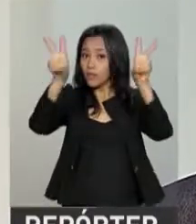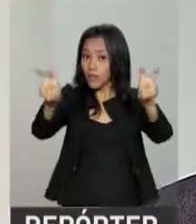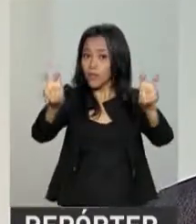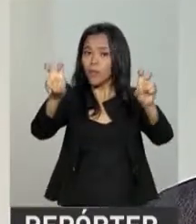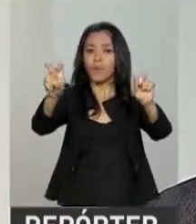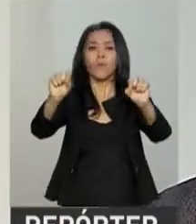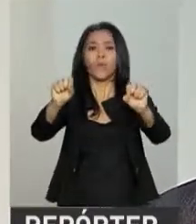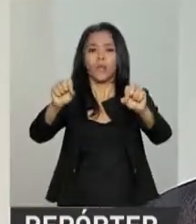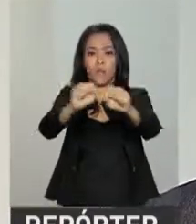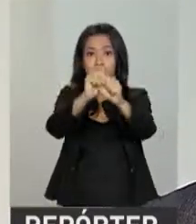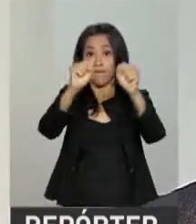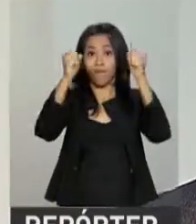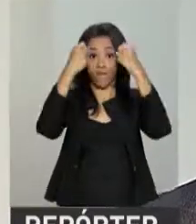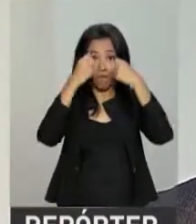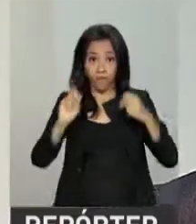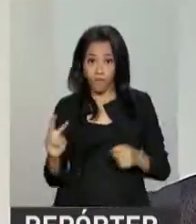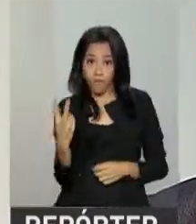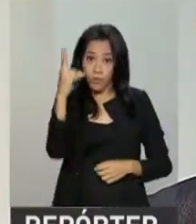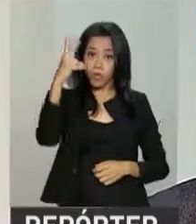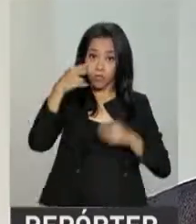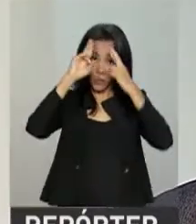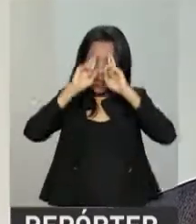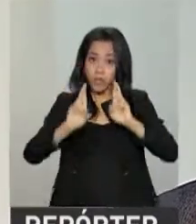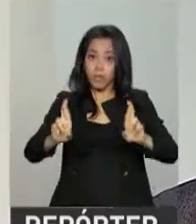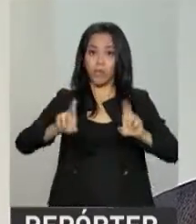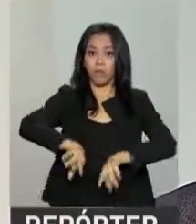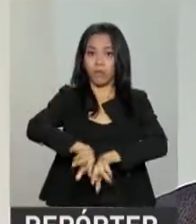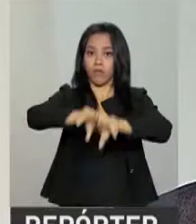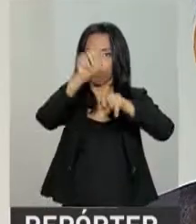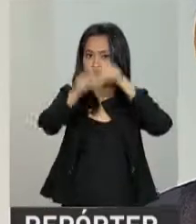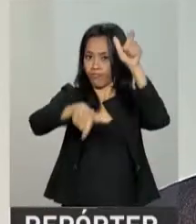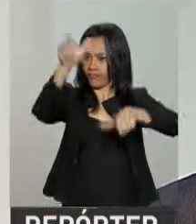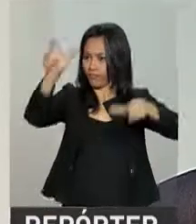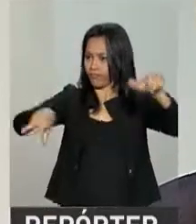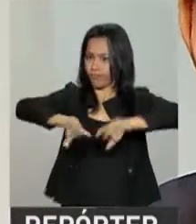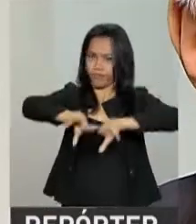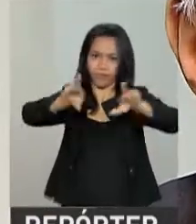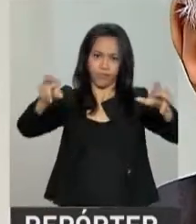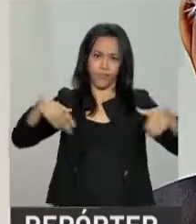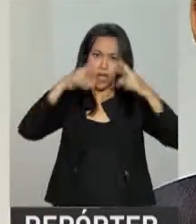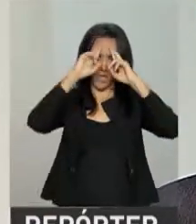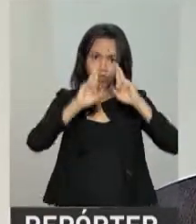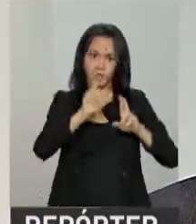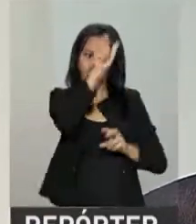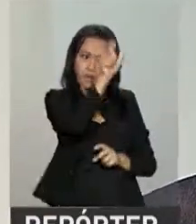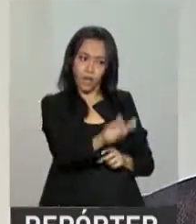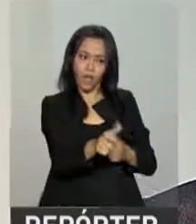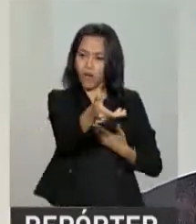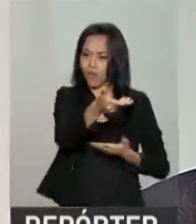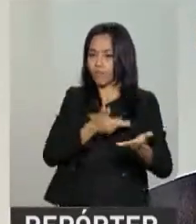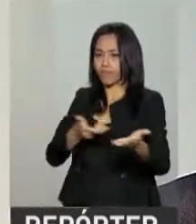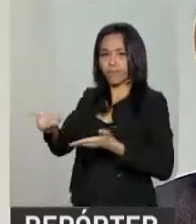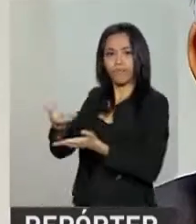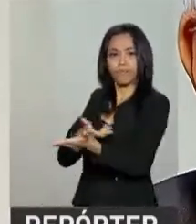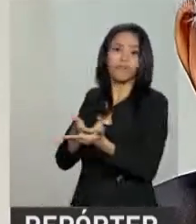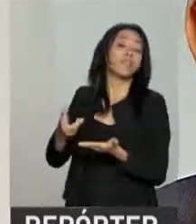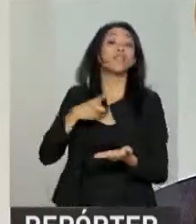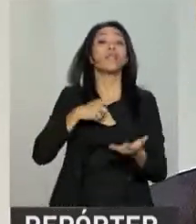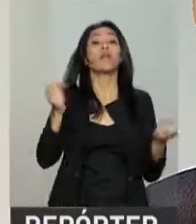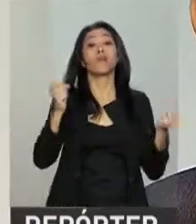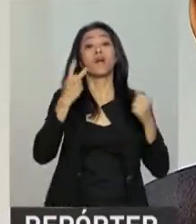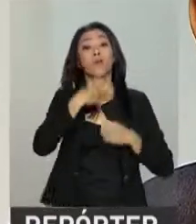valorização do respeito à diversidade porque isso significa respeitar o outro isso significa avançarmos em uma cultura de